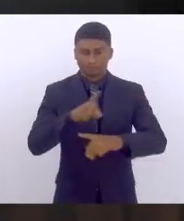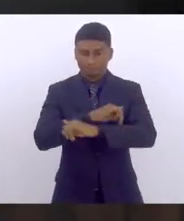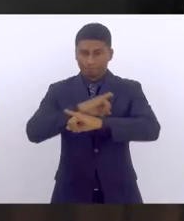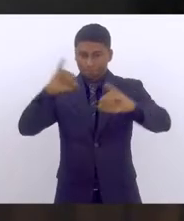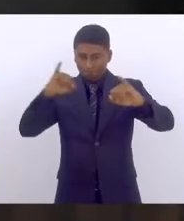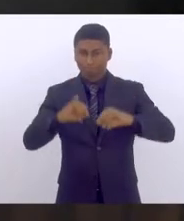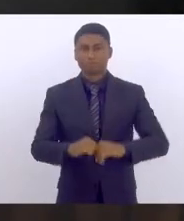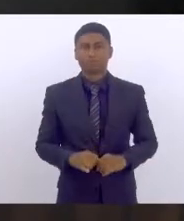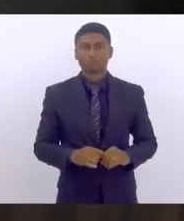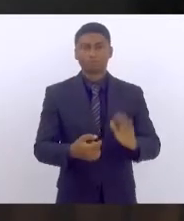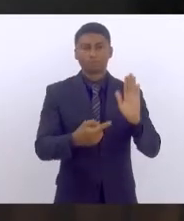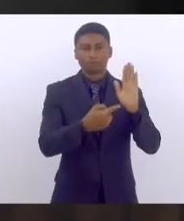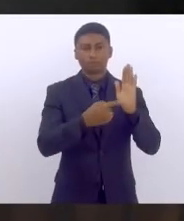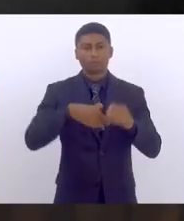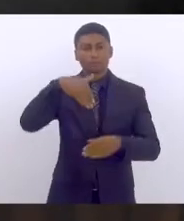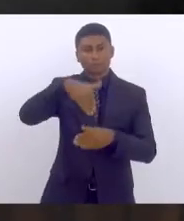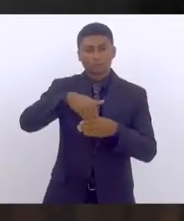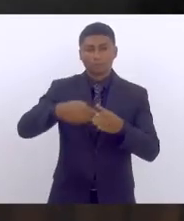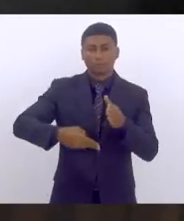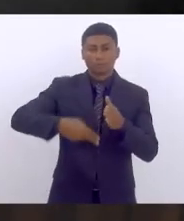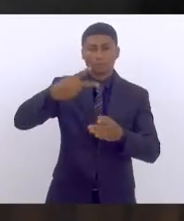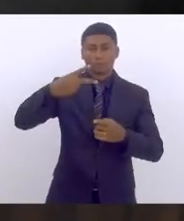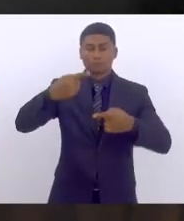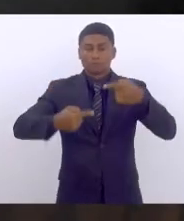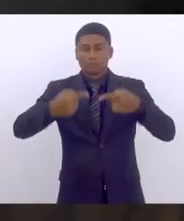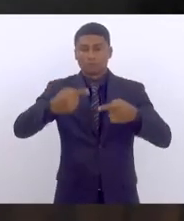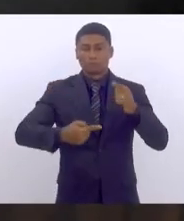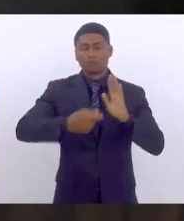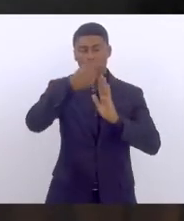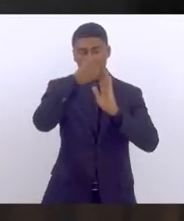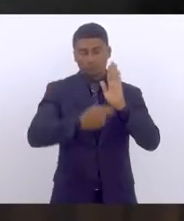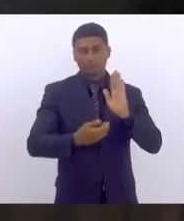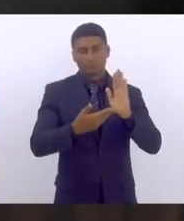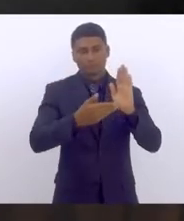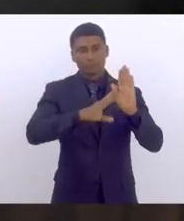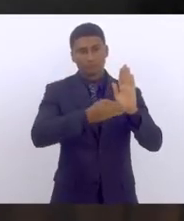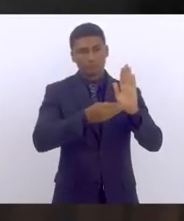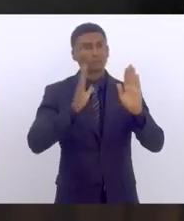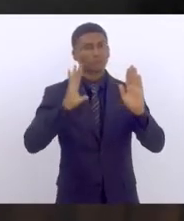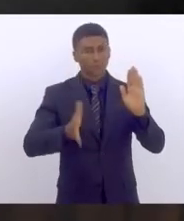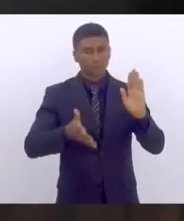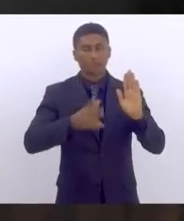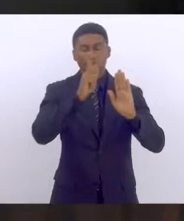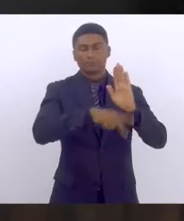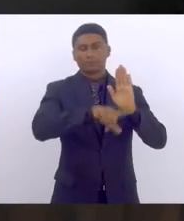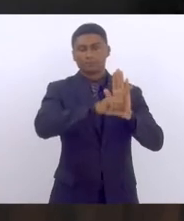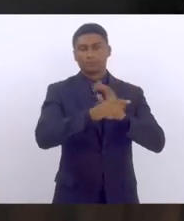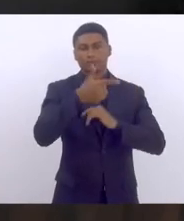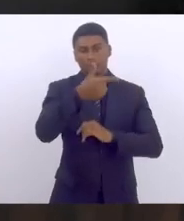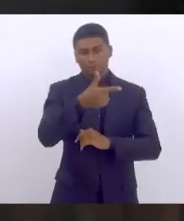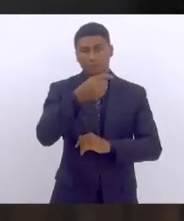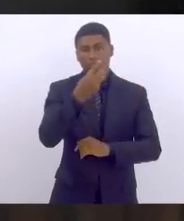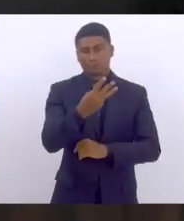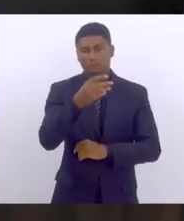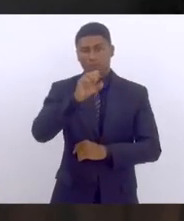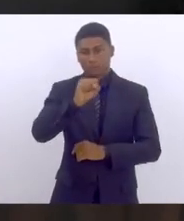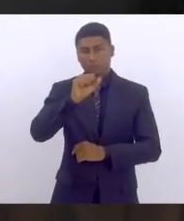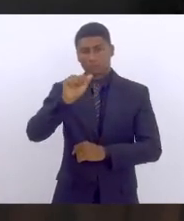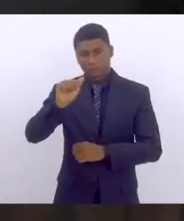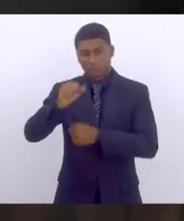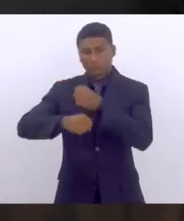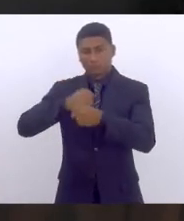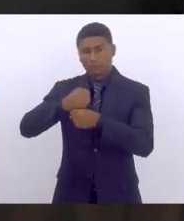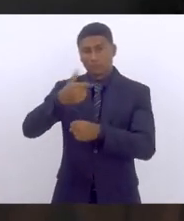tramitação ordinária, em votação, em segunda discussão, redação do vencido, assim emendada. Projeto de lei número 238-A de